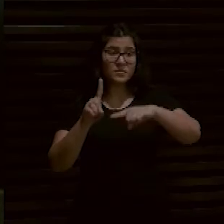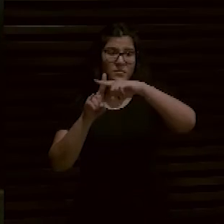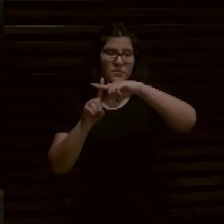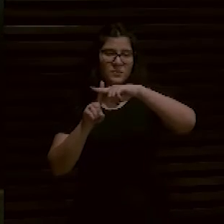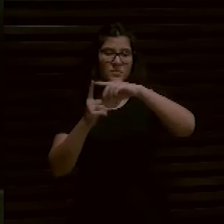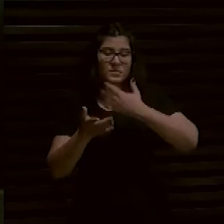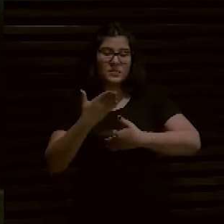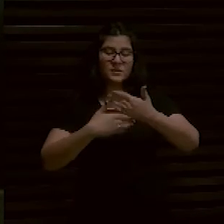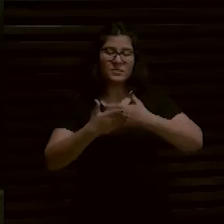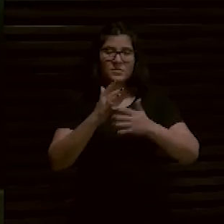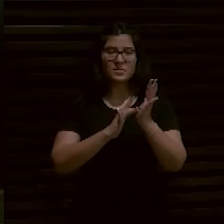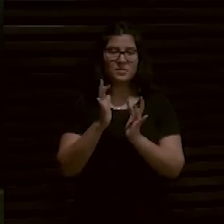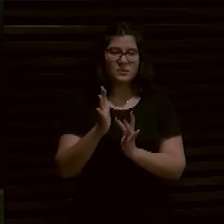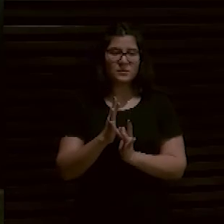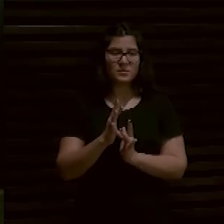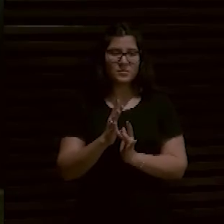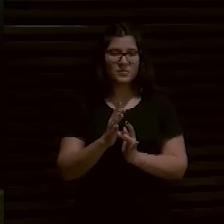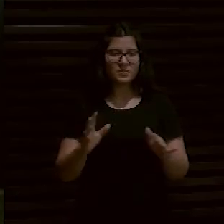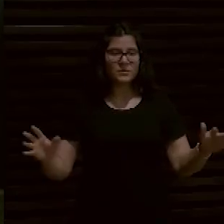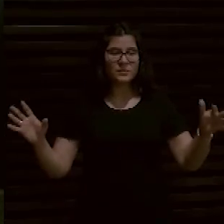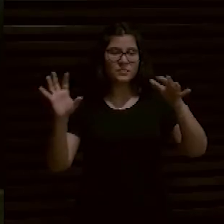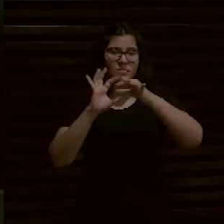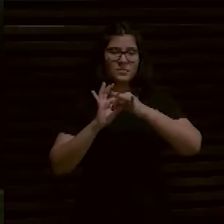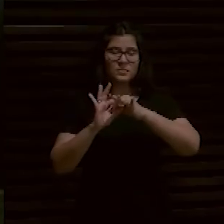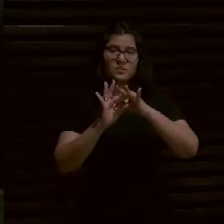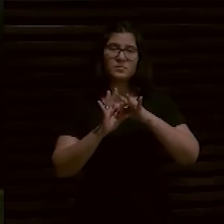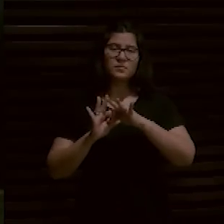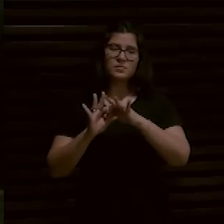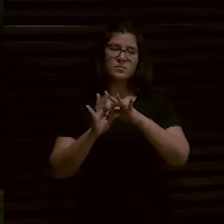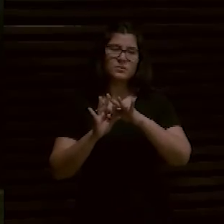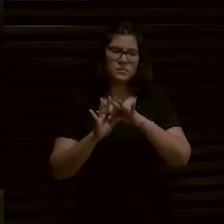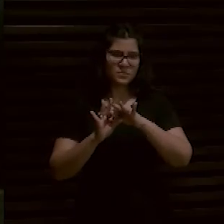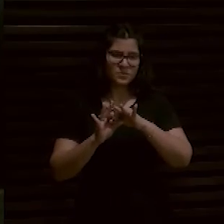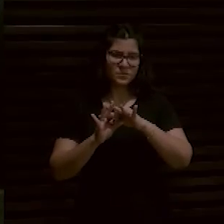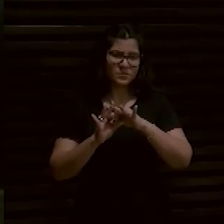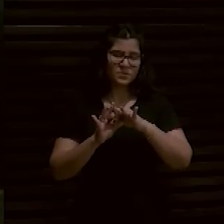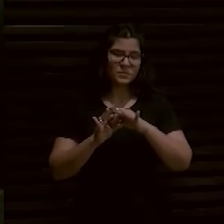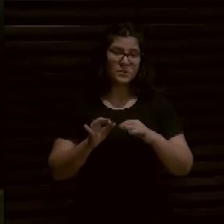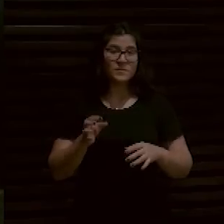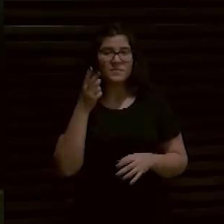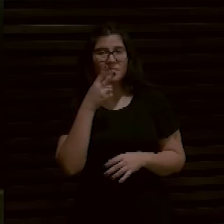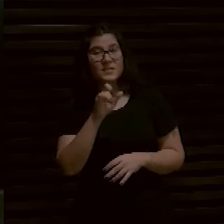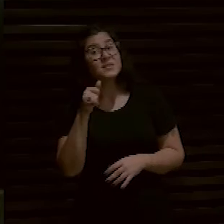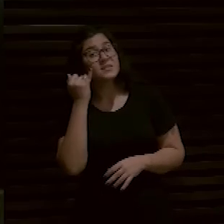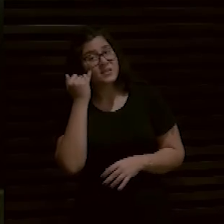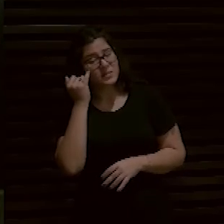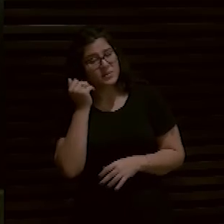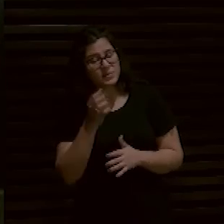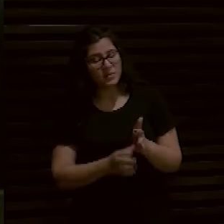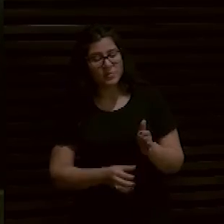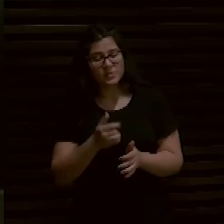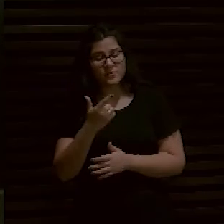Por meio de Jesus. A reconciliação vem pelo renovo justo. Olha lá Jeremias 23,